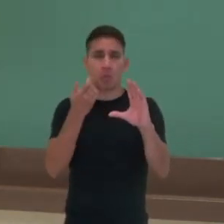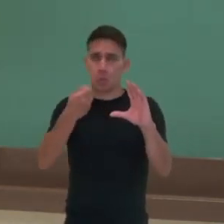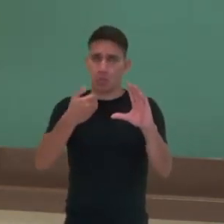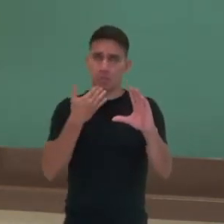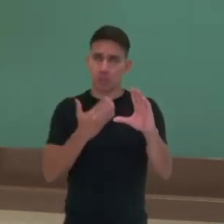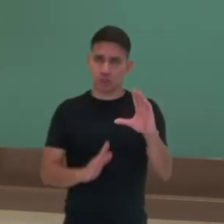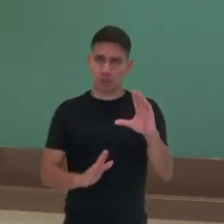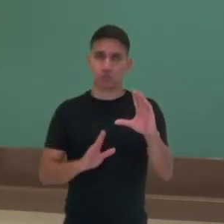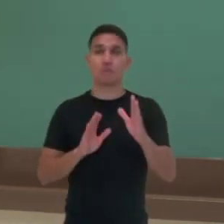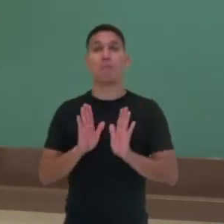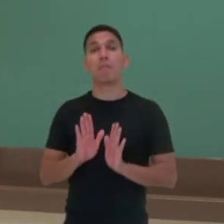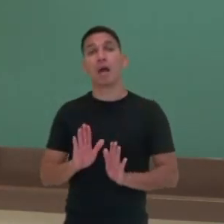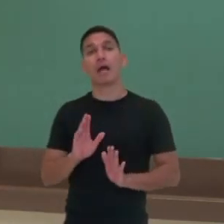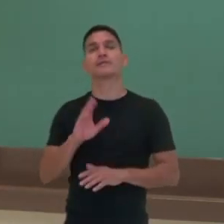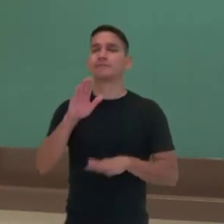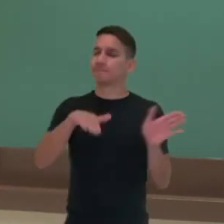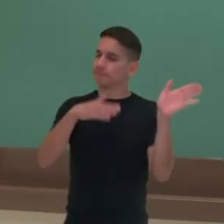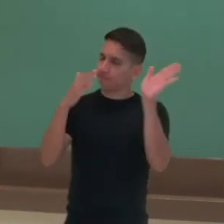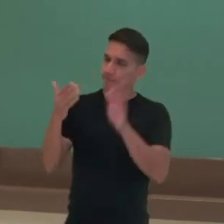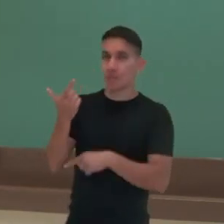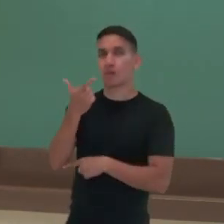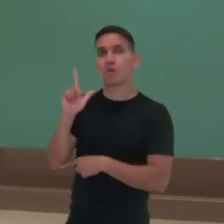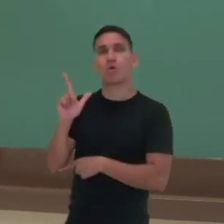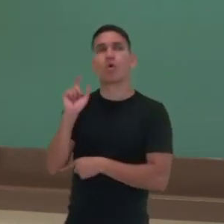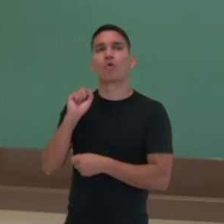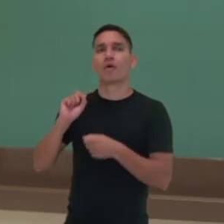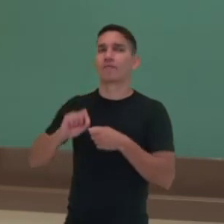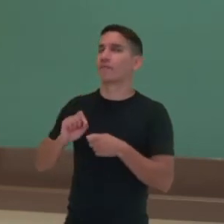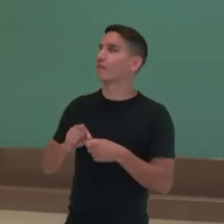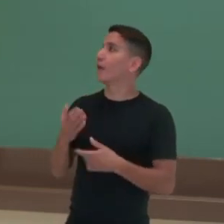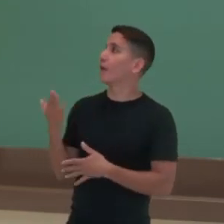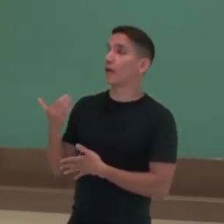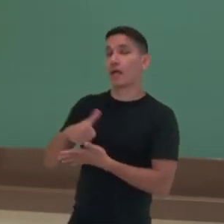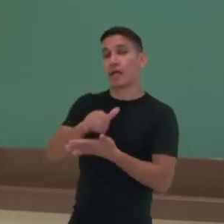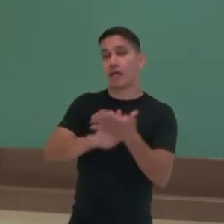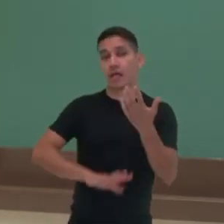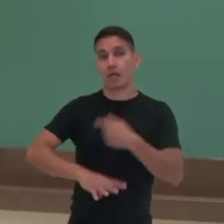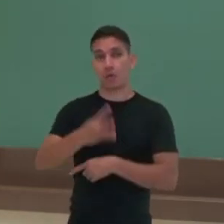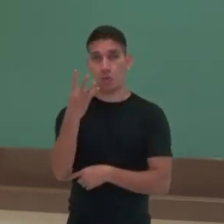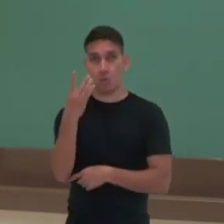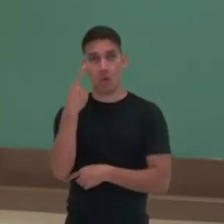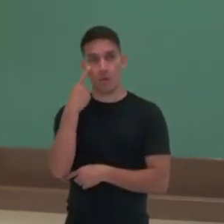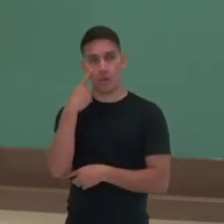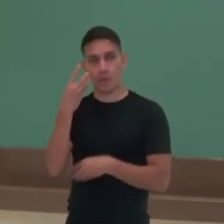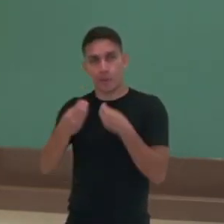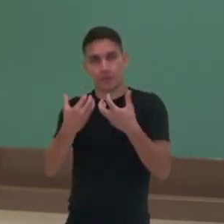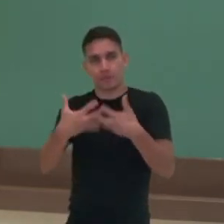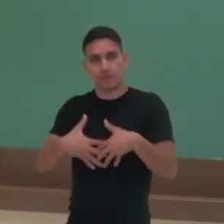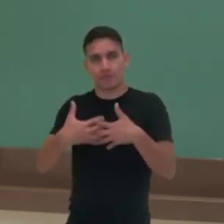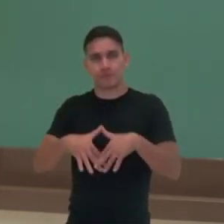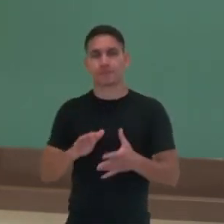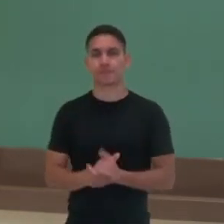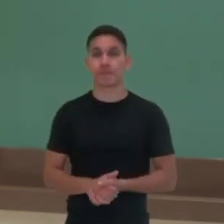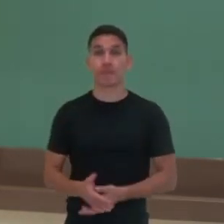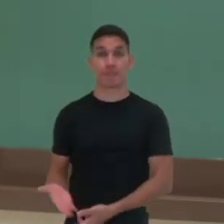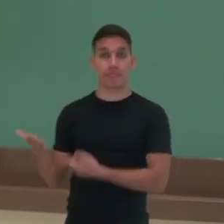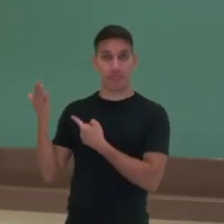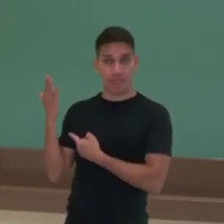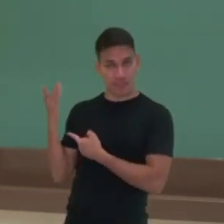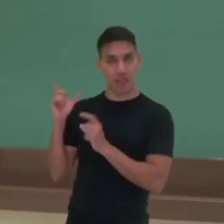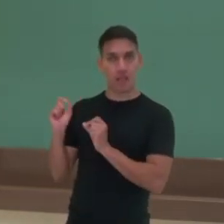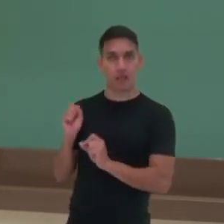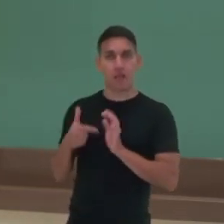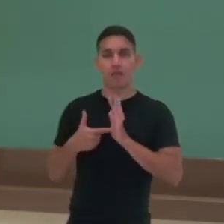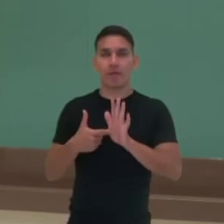ok? Vamos então calcular aí o nosso praticando 4. No praticando